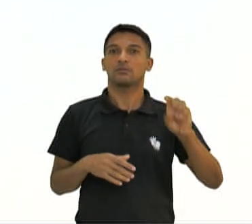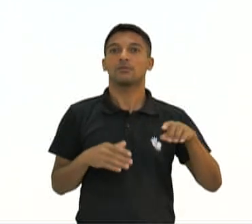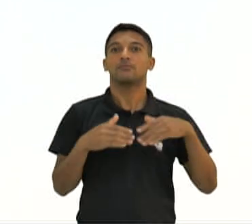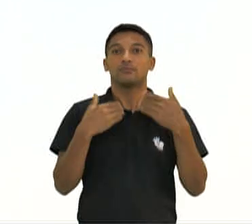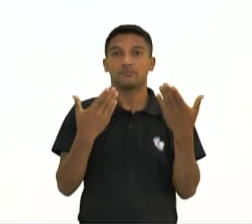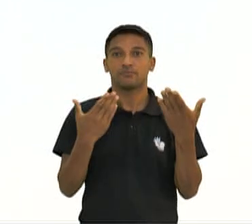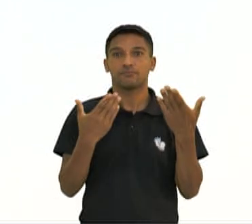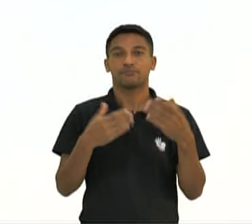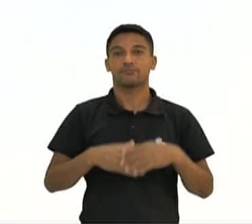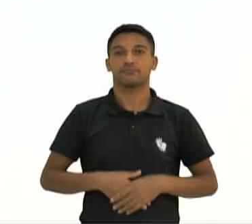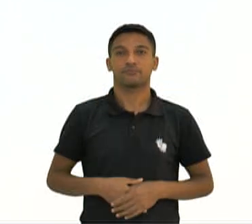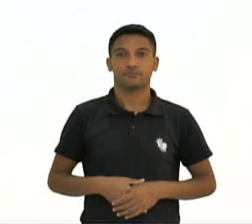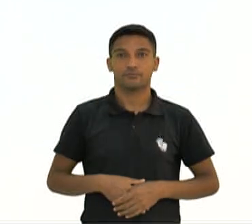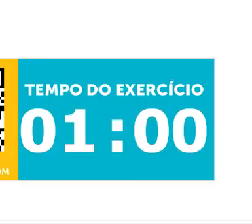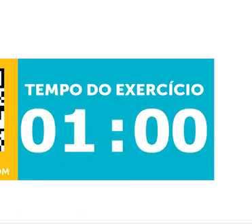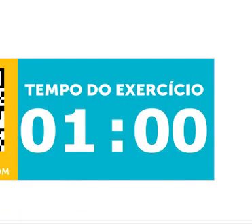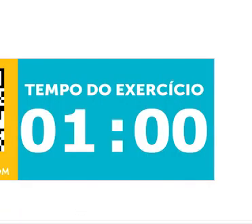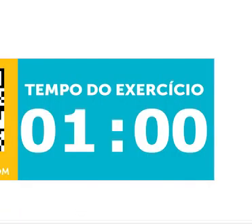minutinho, a gente já volta.